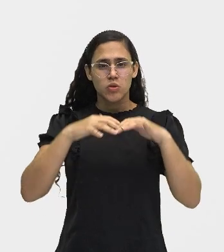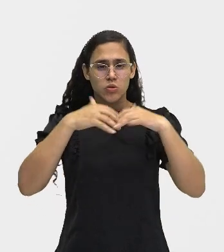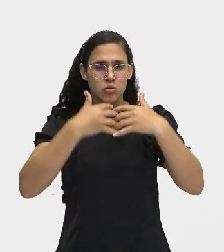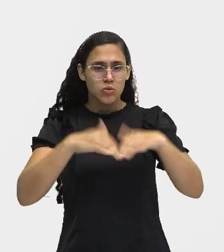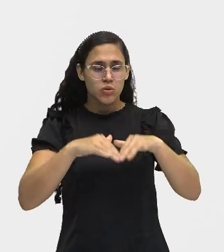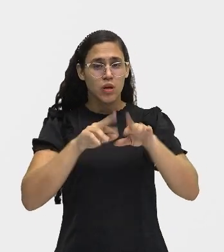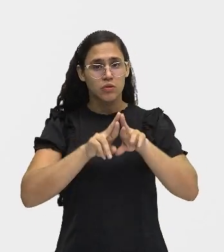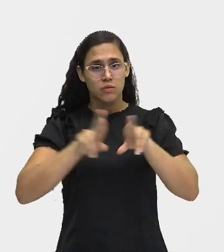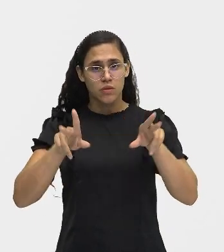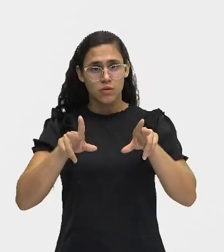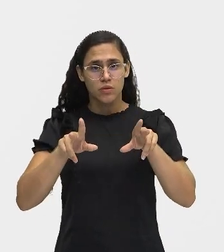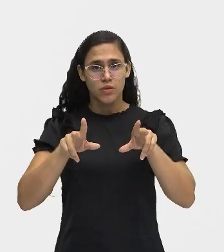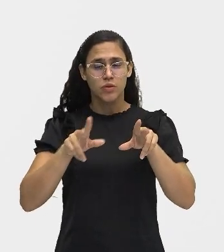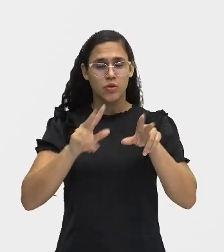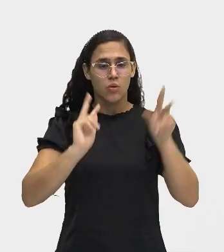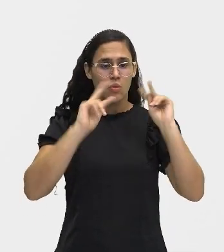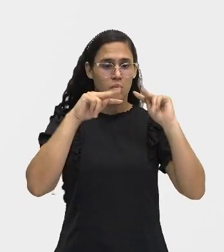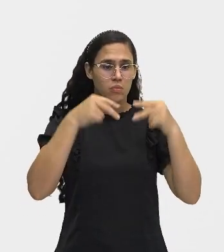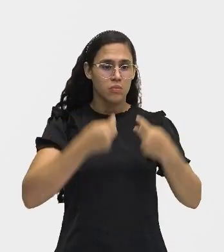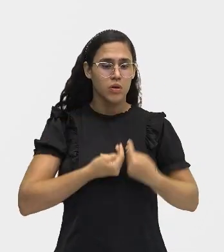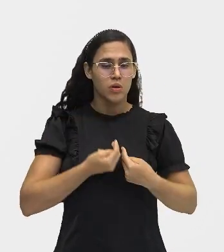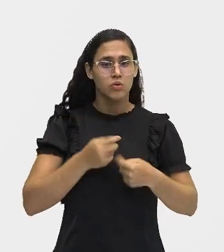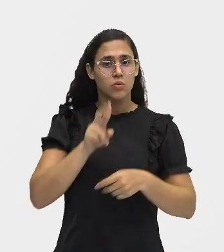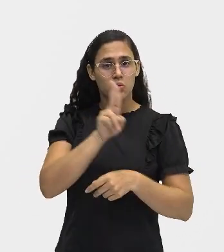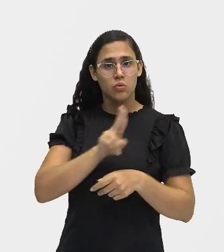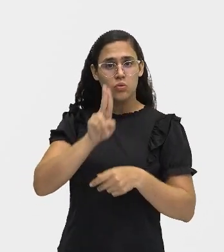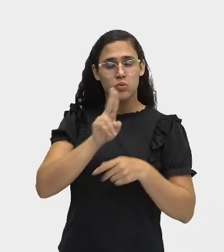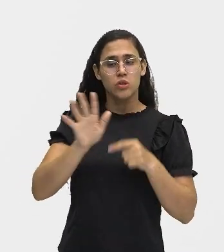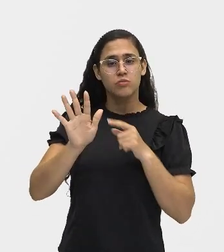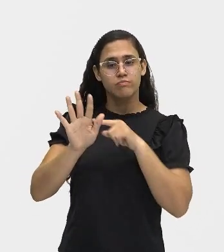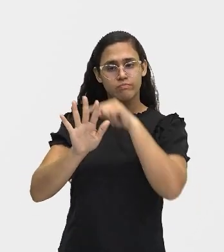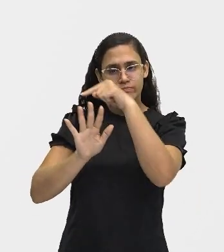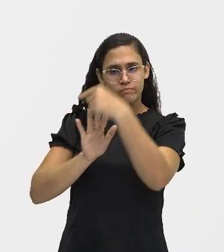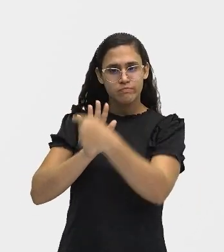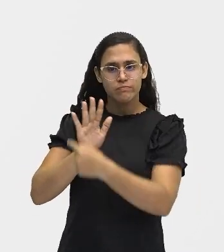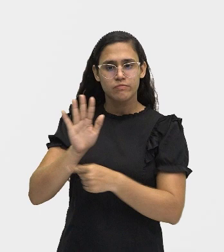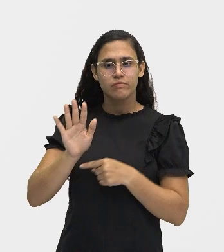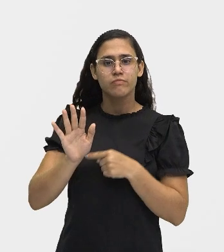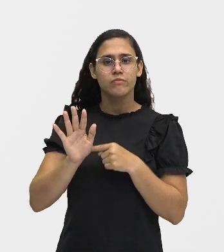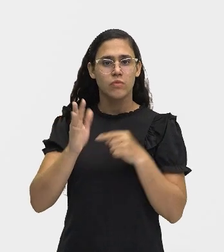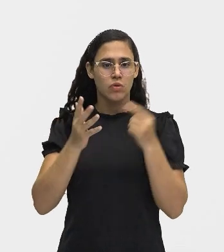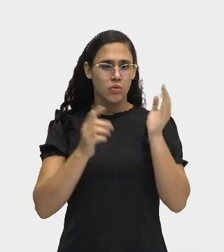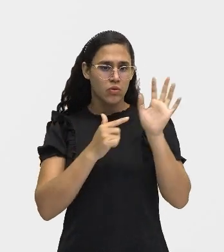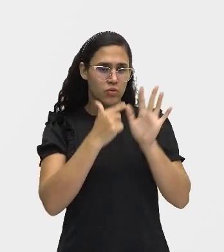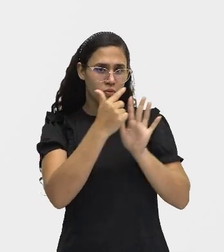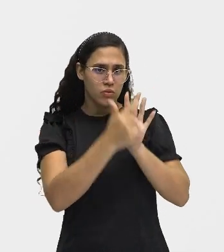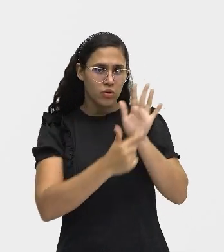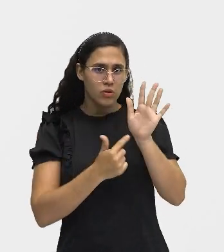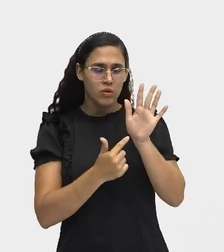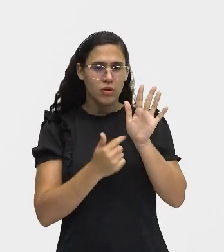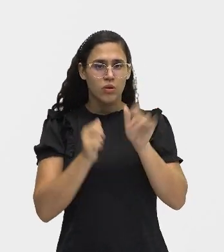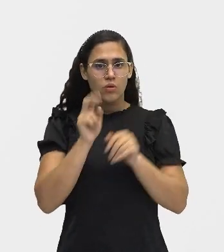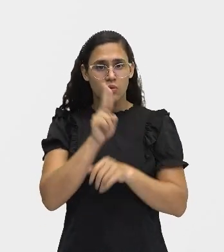tanto o ser humano usa aí as mãos, né? Como ele já é um animal bípede, ele usa ali